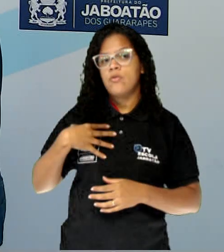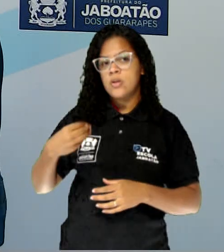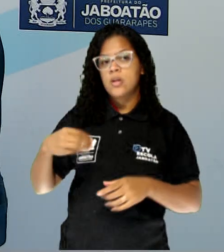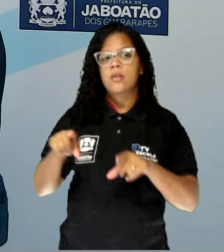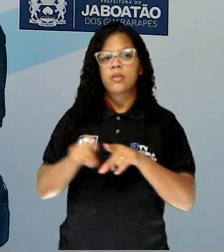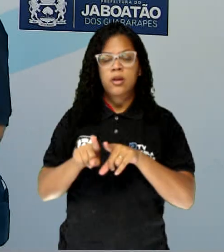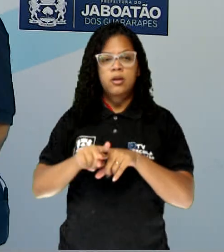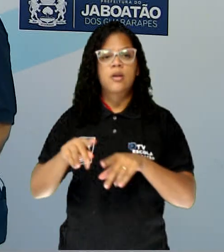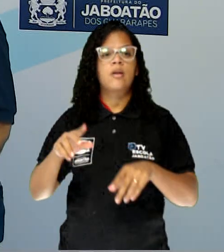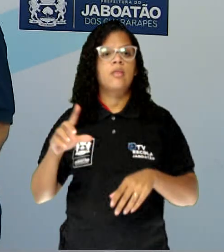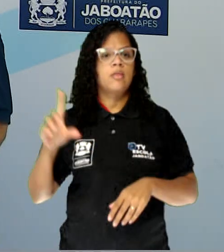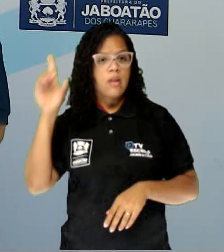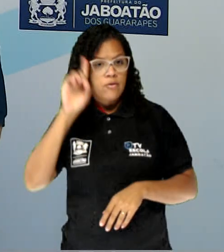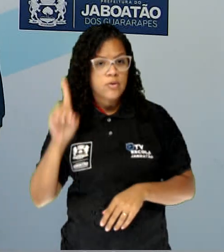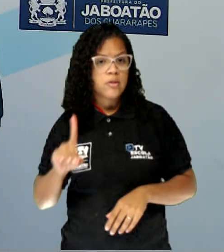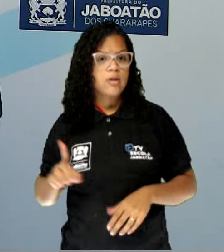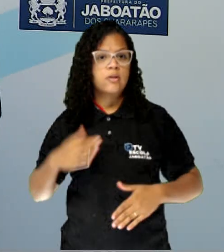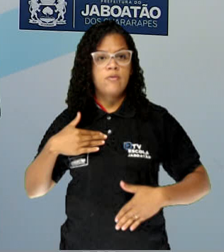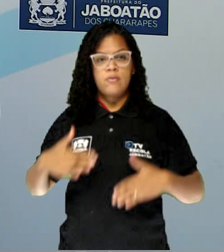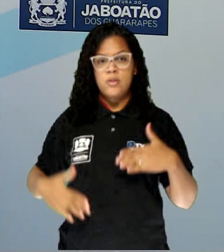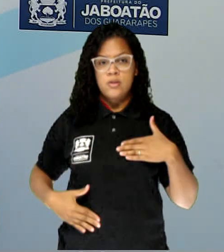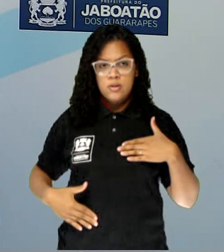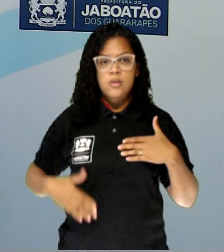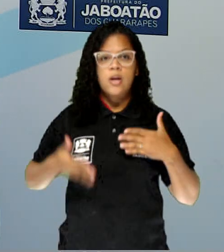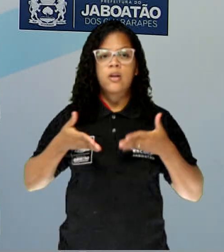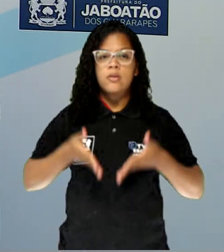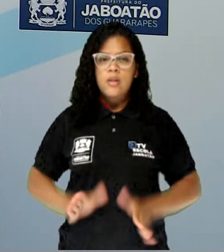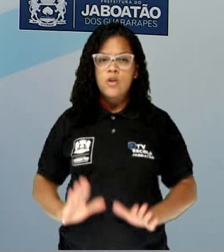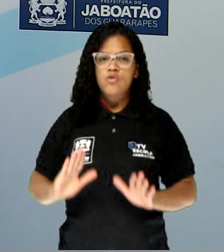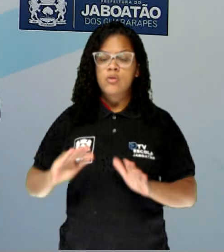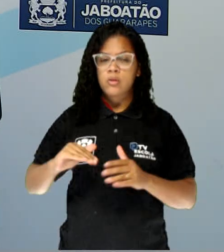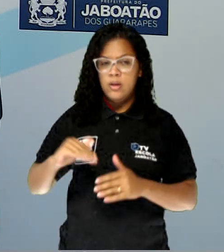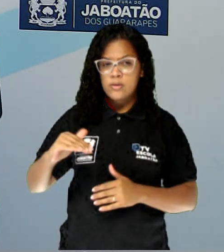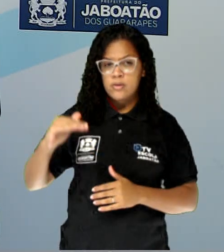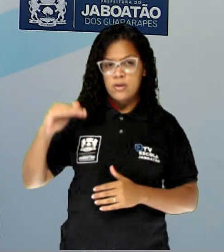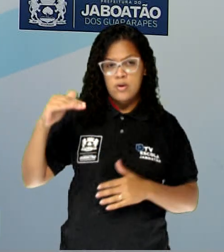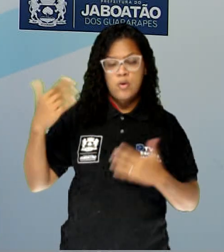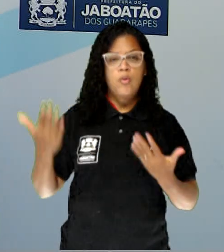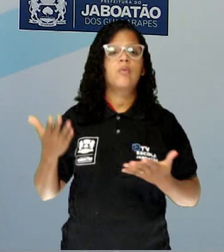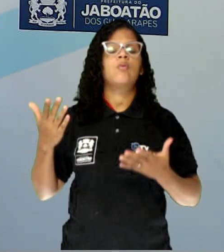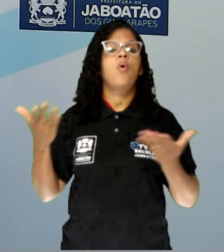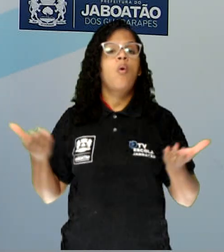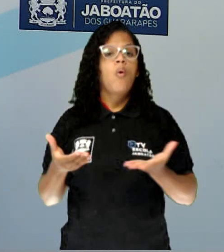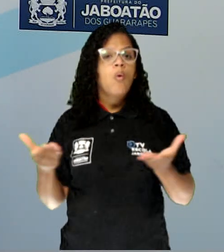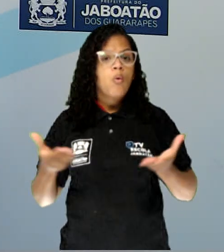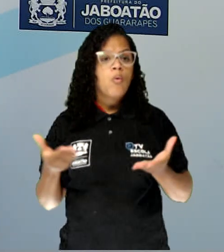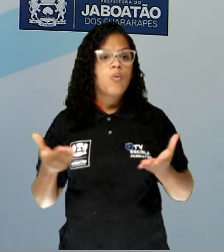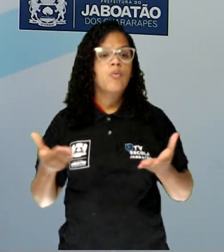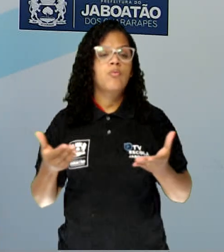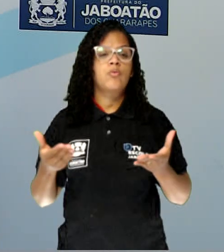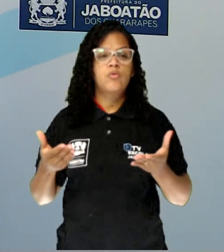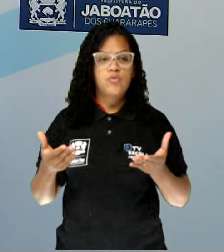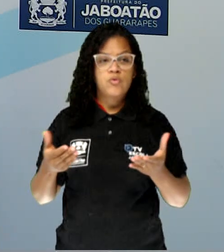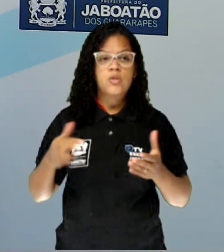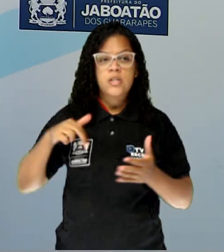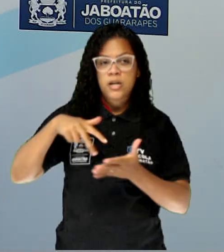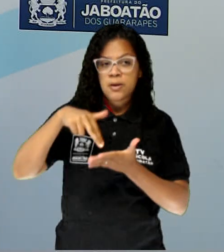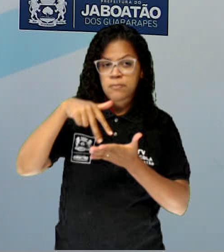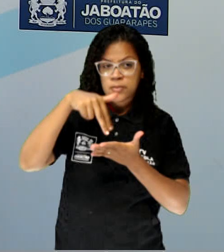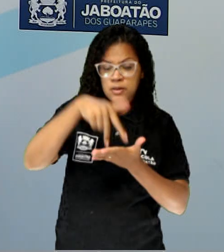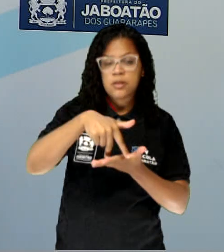caminhar. Hoje tem 9 anos e caminha graças a 2 cirurgias e ao uso de